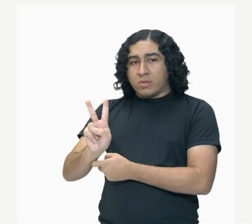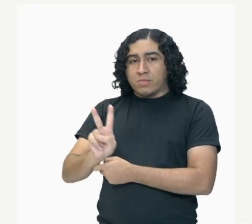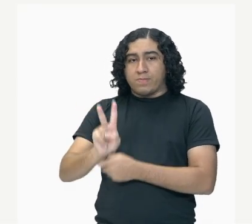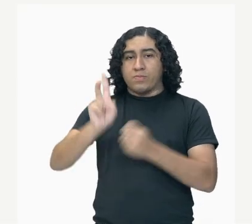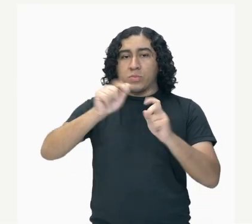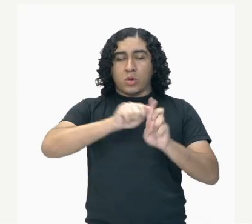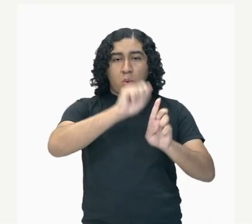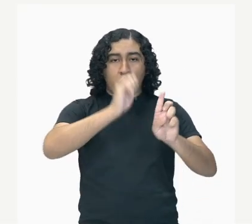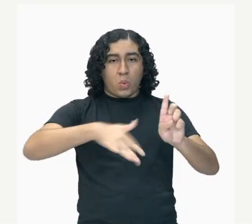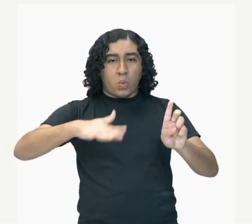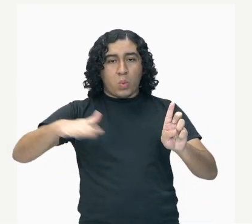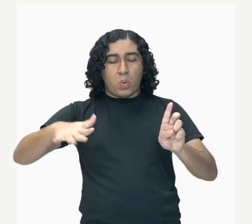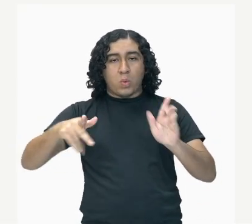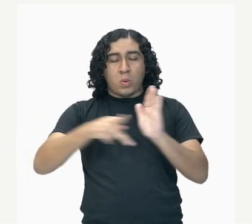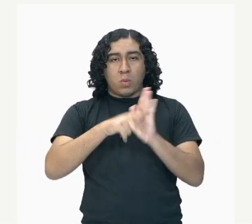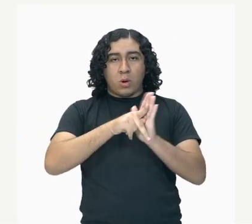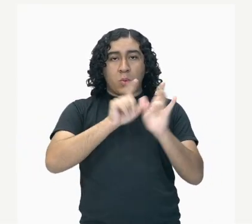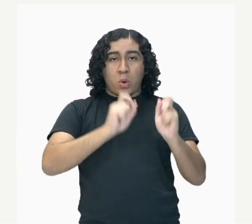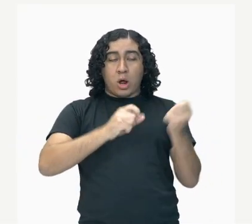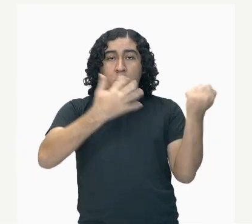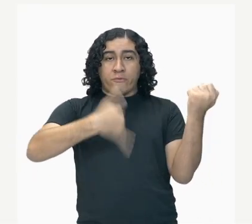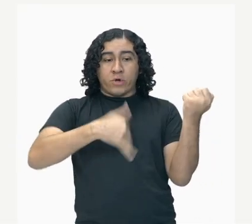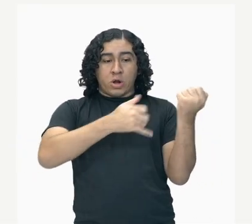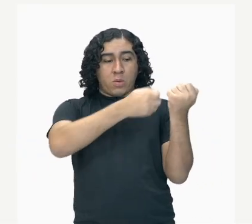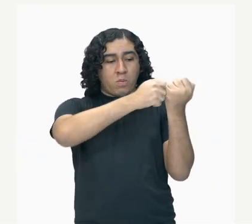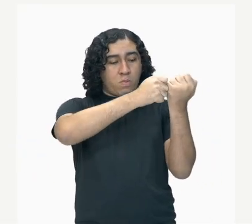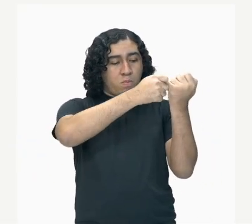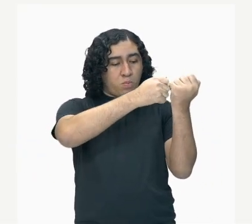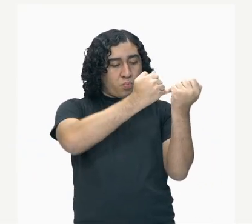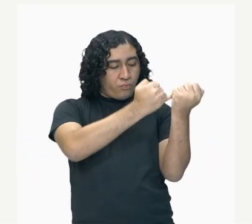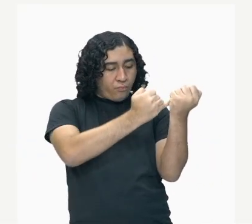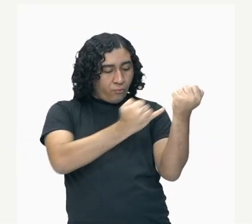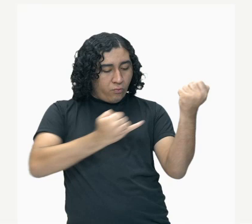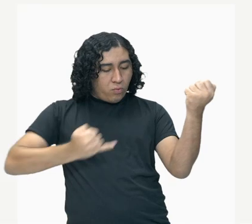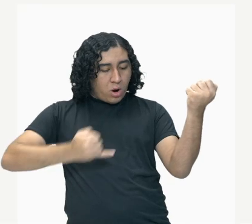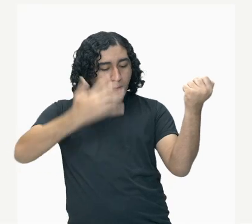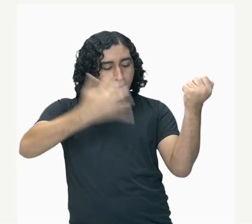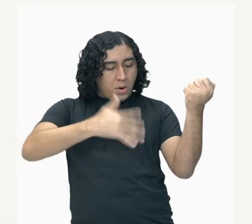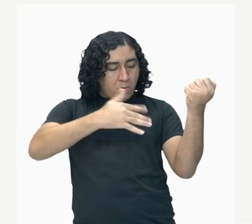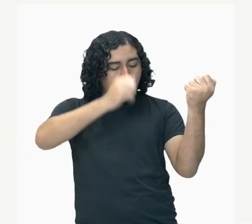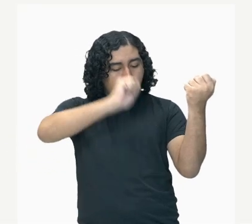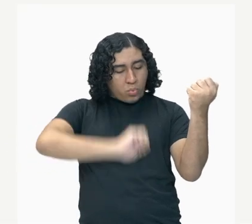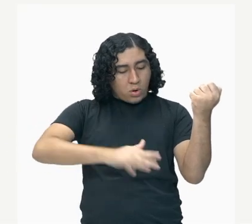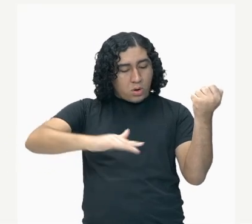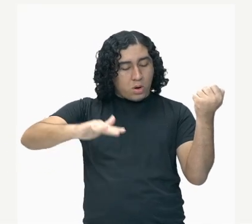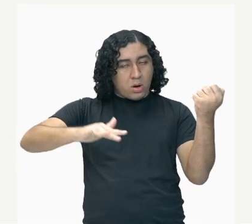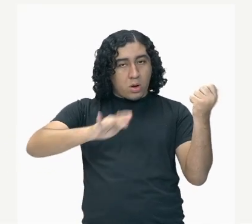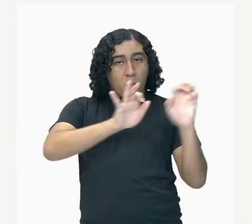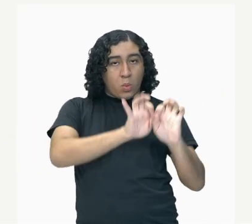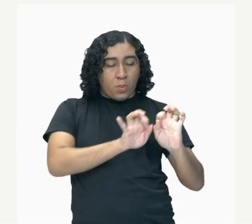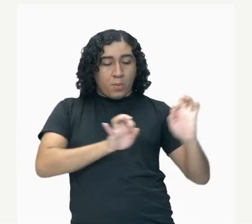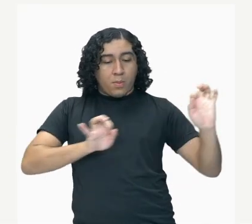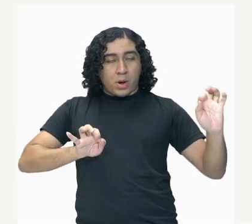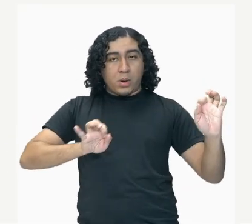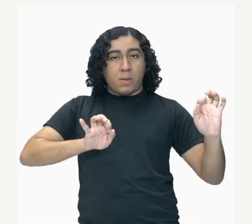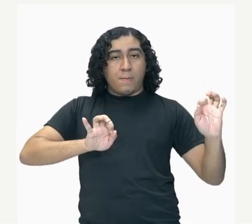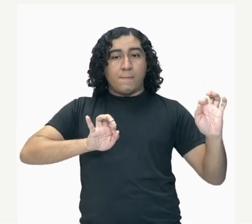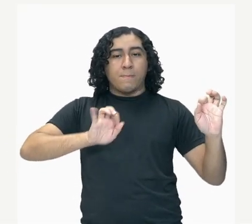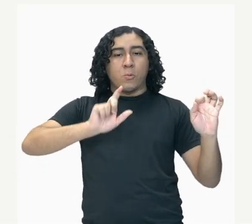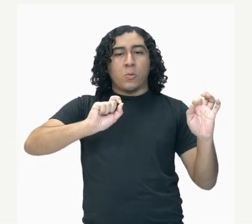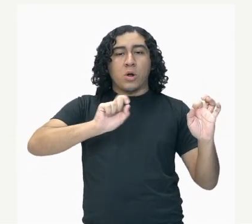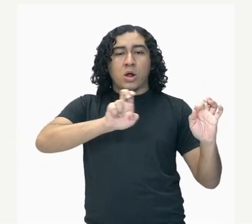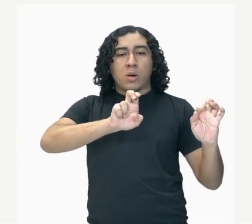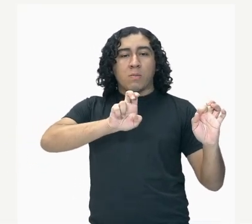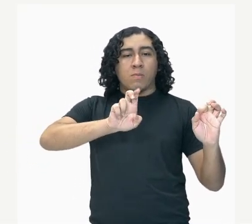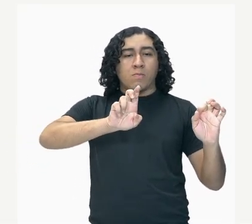uma onda numa corda de violão cujo comprimento é de m com uma massa de